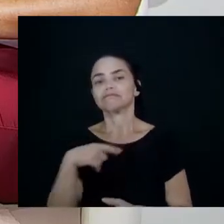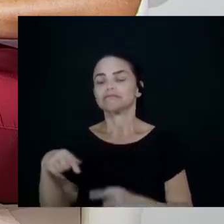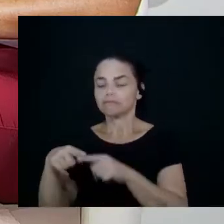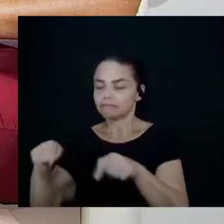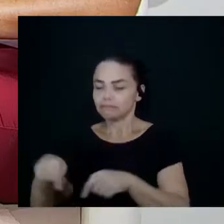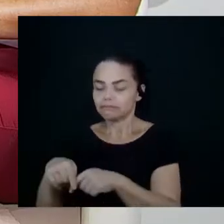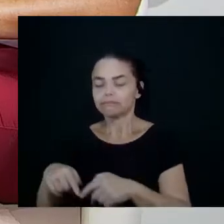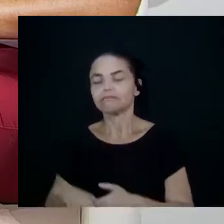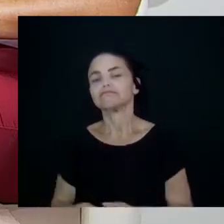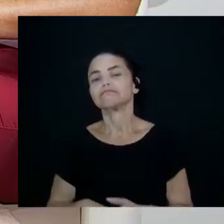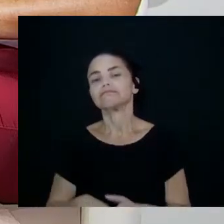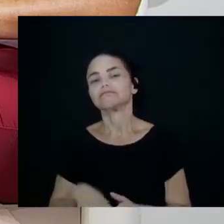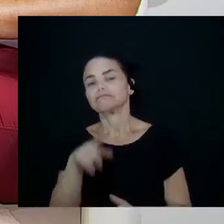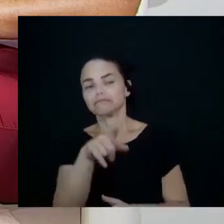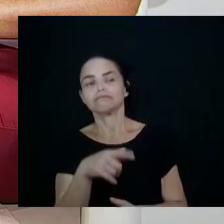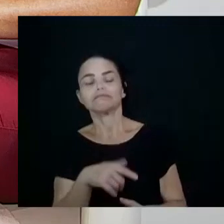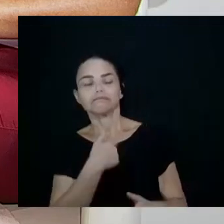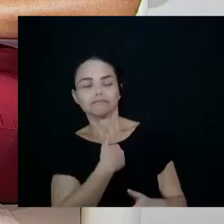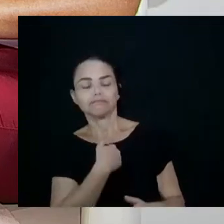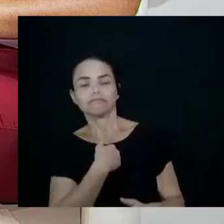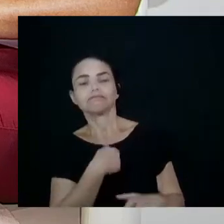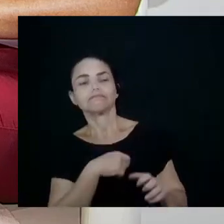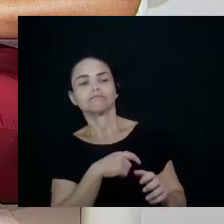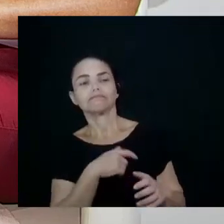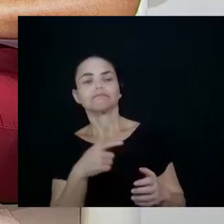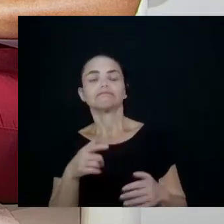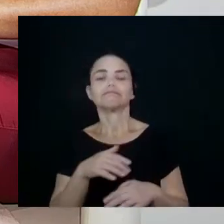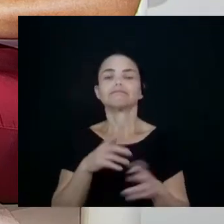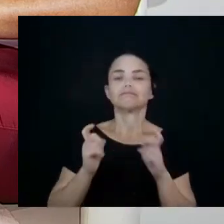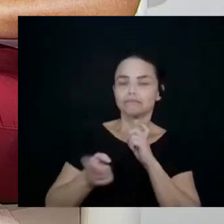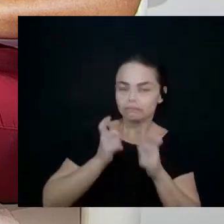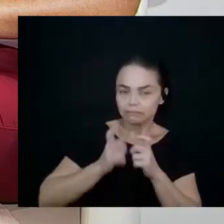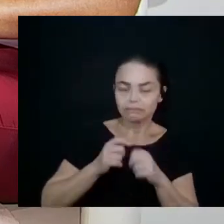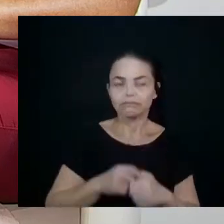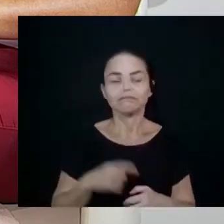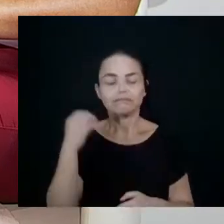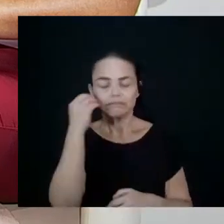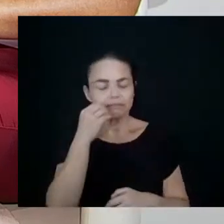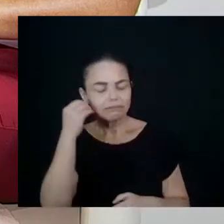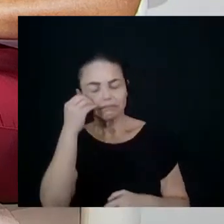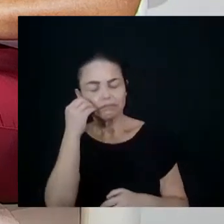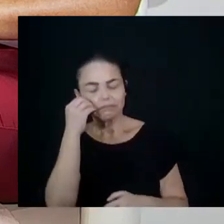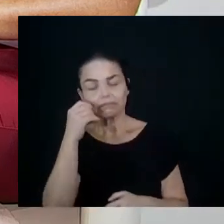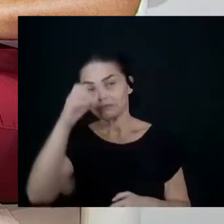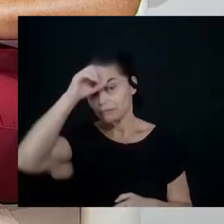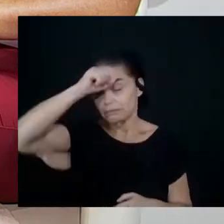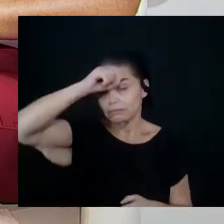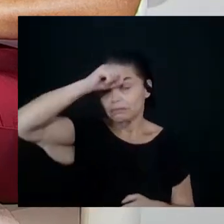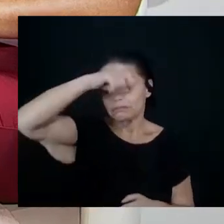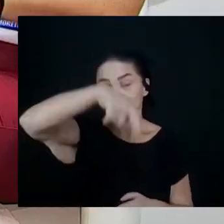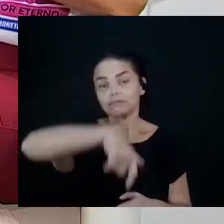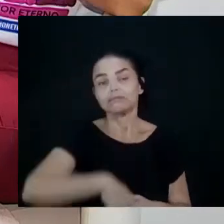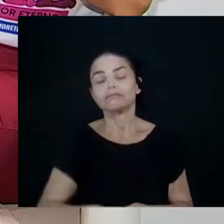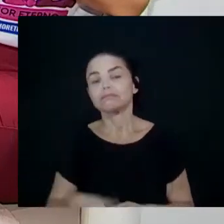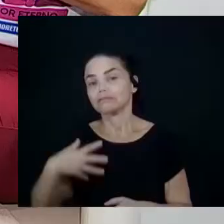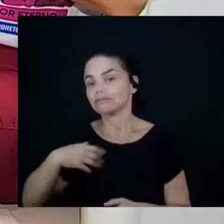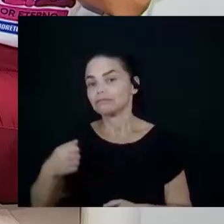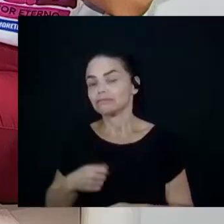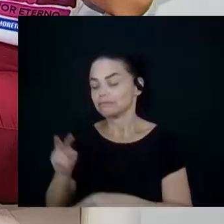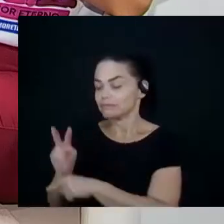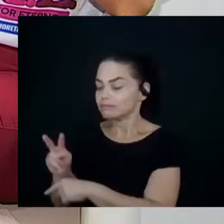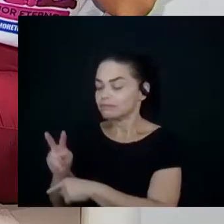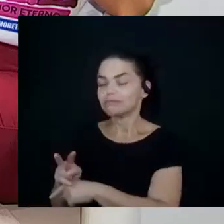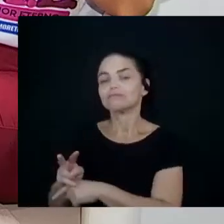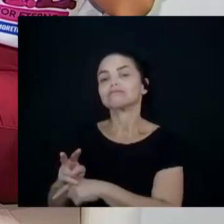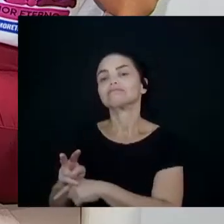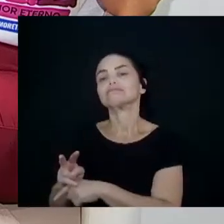de, olha, enquanto você está ali trocando experiências ou aprendendo alguma coisa, o seu filho está sendo cuidado. Por isso que eu